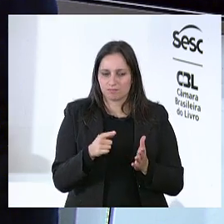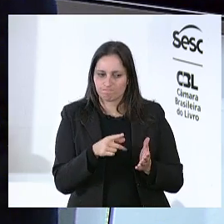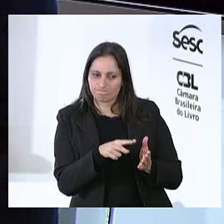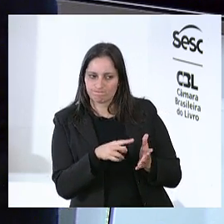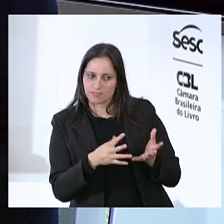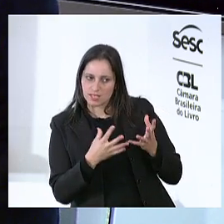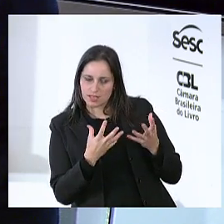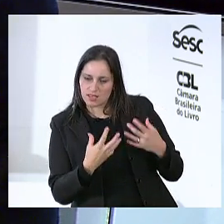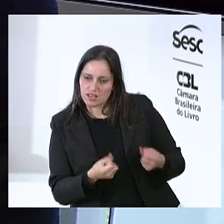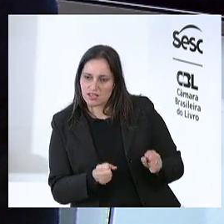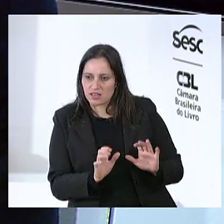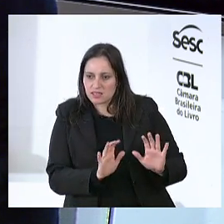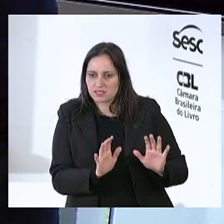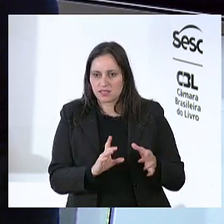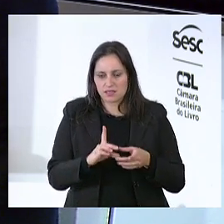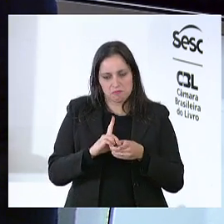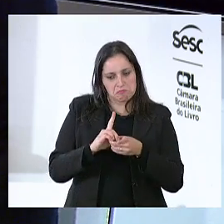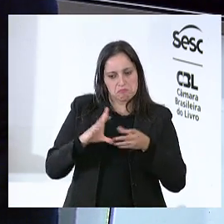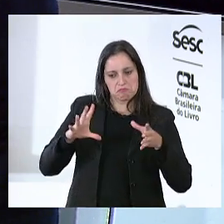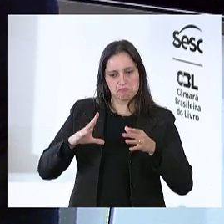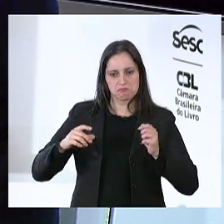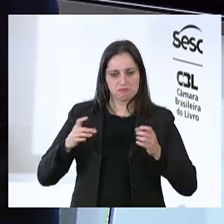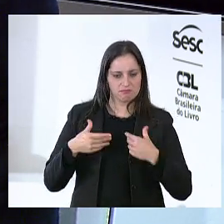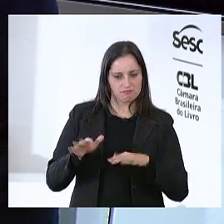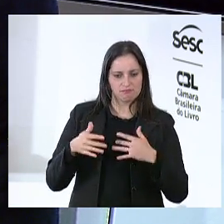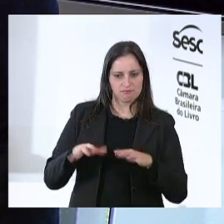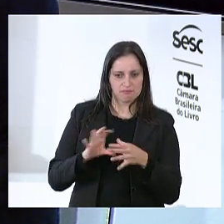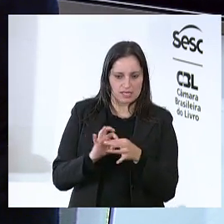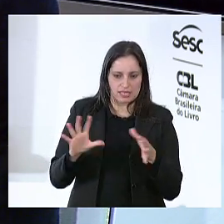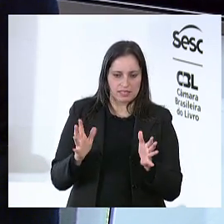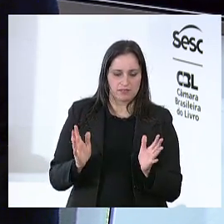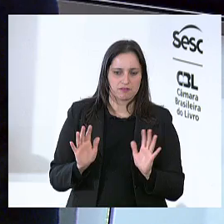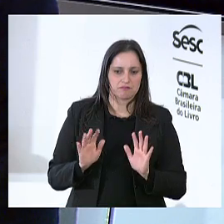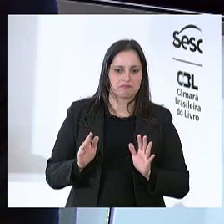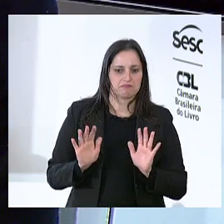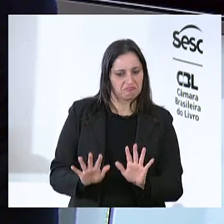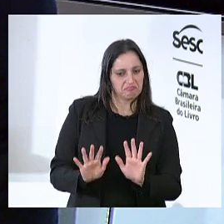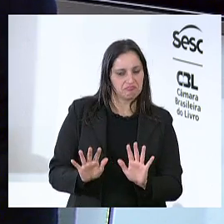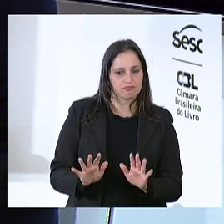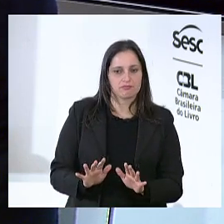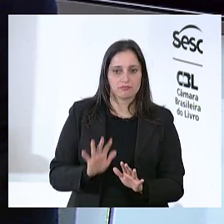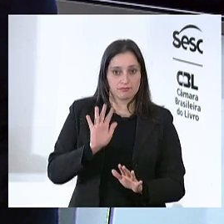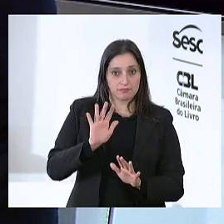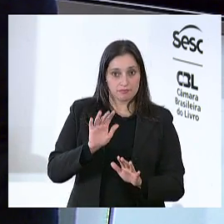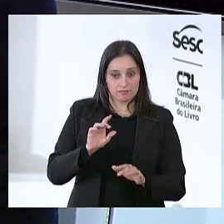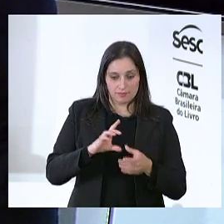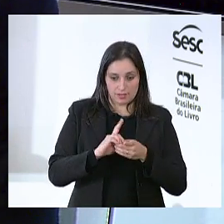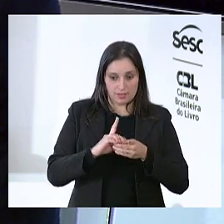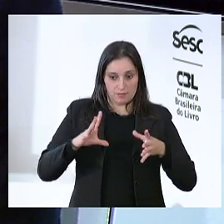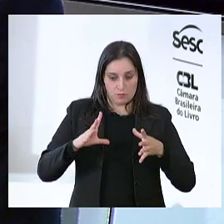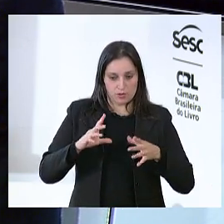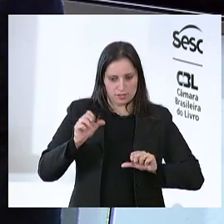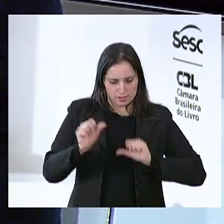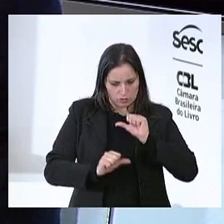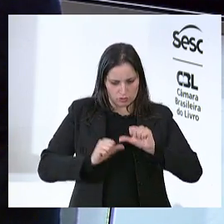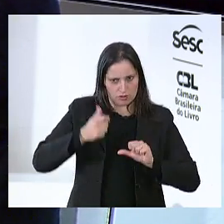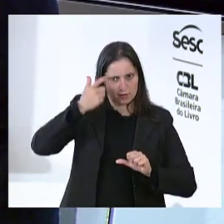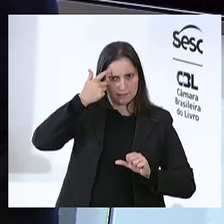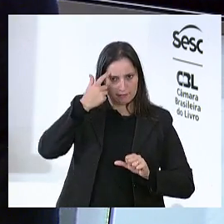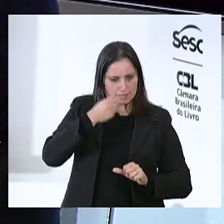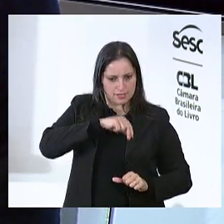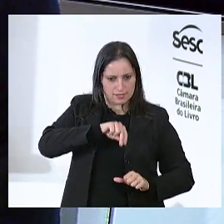problemas de se manter a democracia. Mas se houver ameaça de se utilizar a democracia para redistribuir a renda, cria-se a